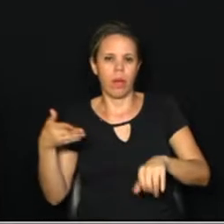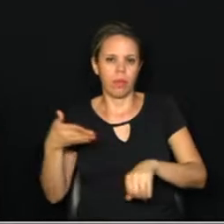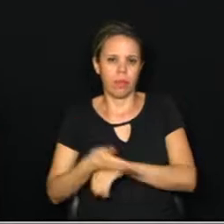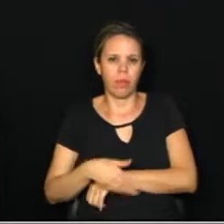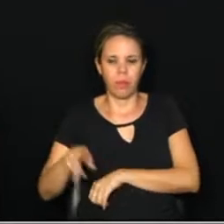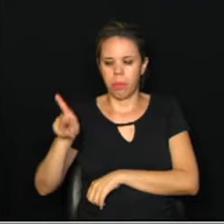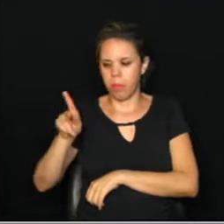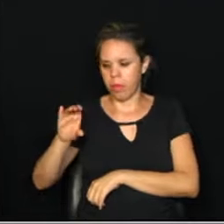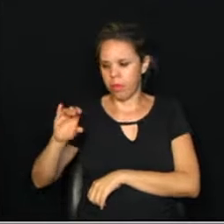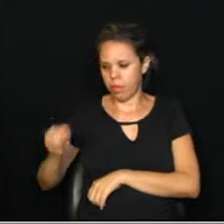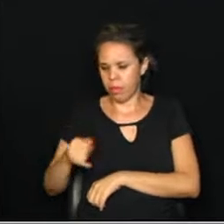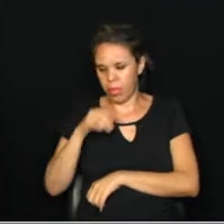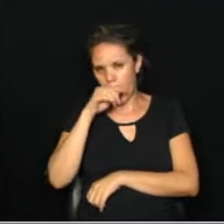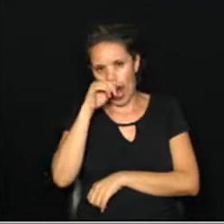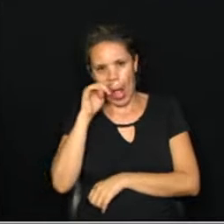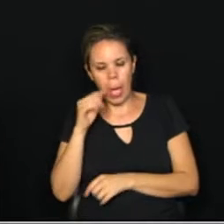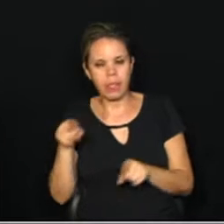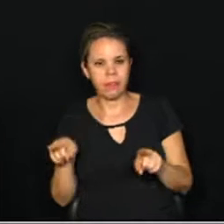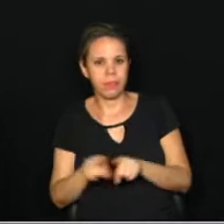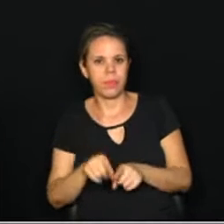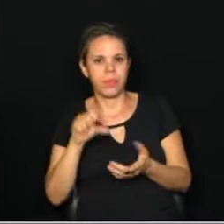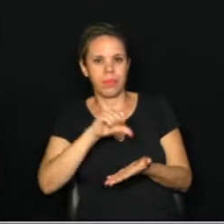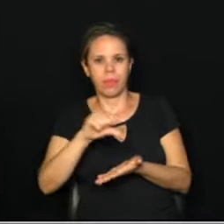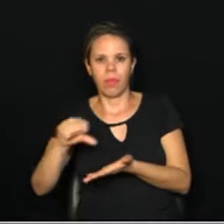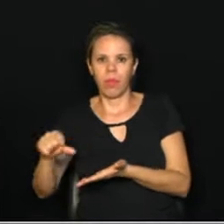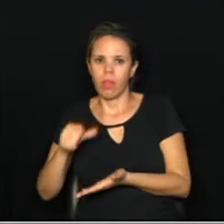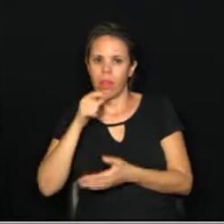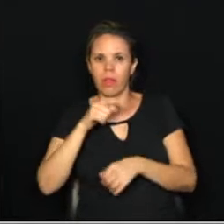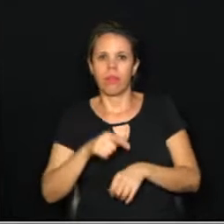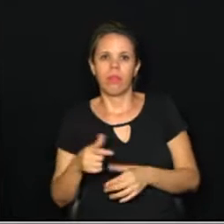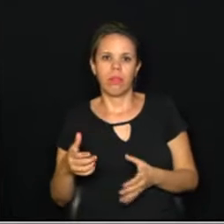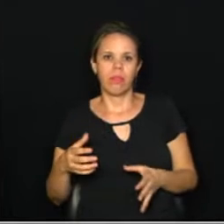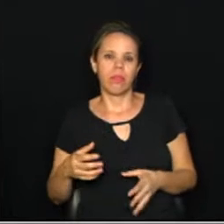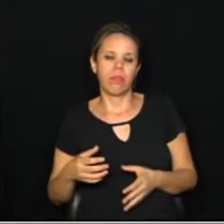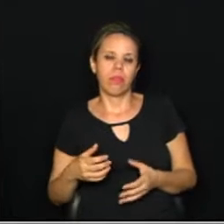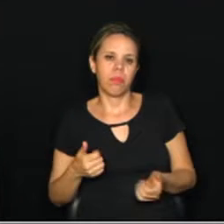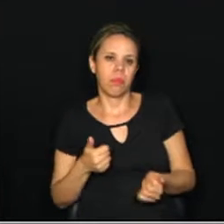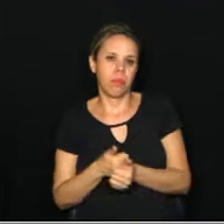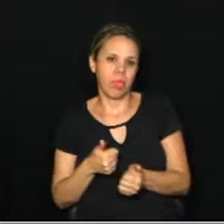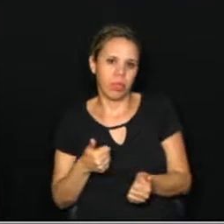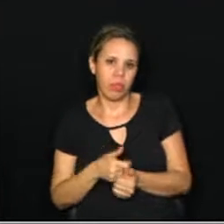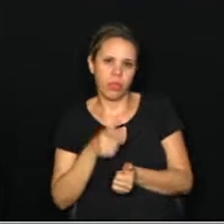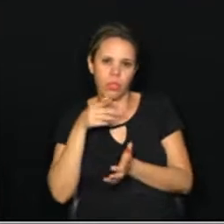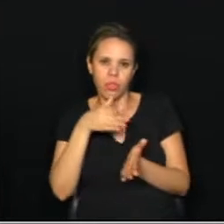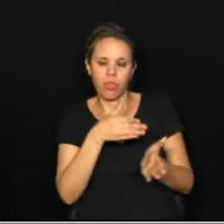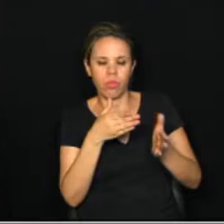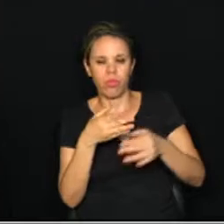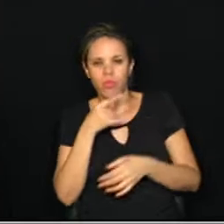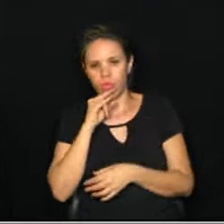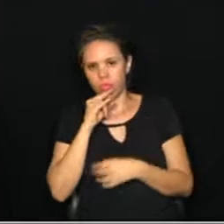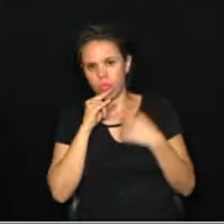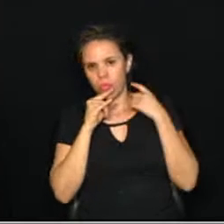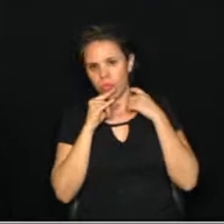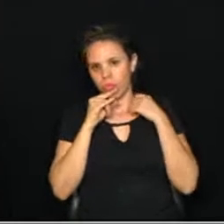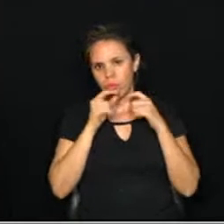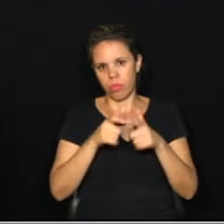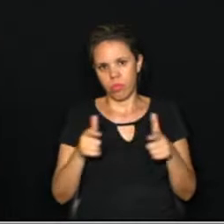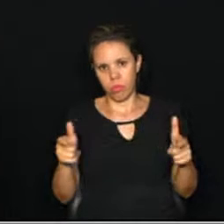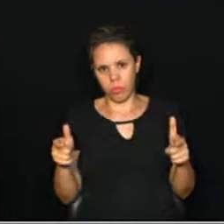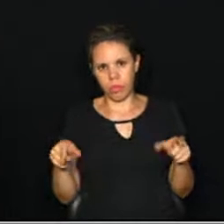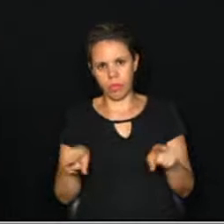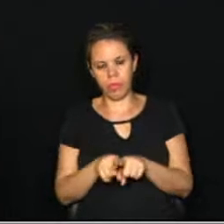PCJ, mais especificamente nas regiões de montante, ali de cabeceira da bacia do rio Piracicaba, e grande parte